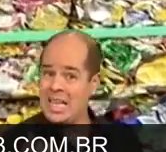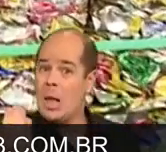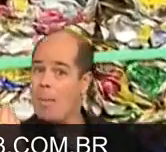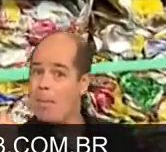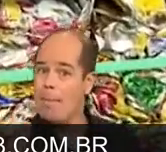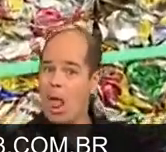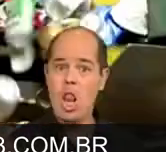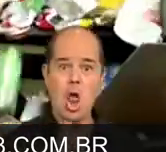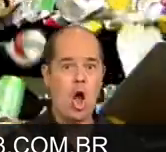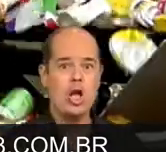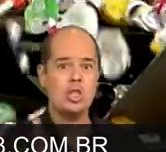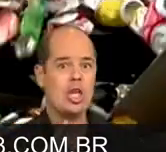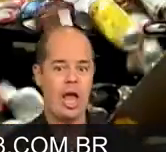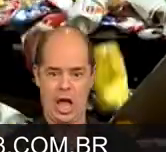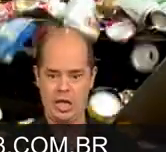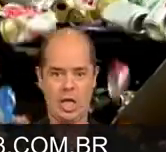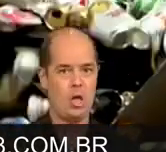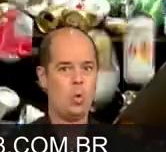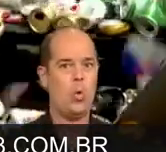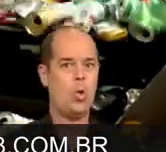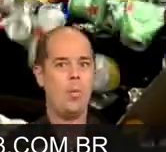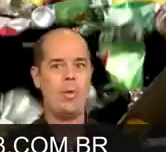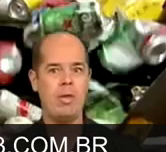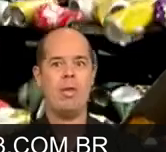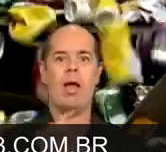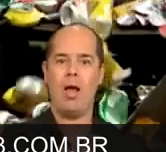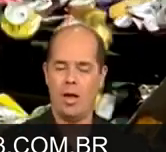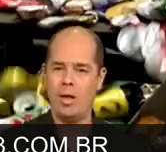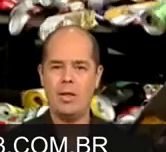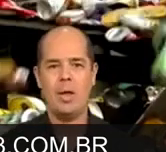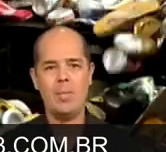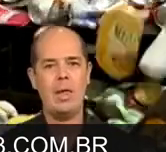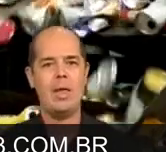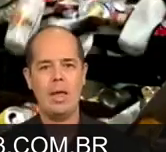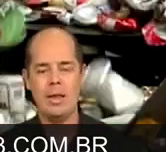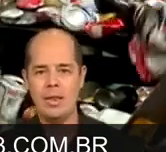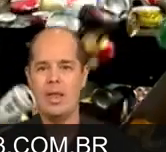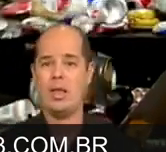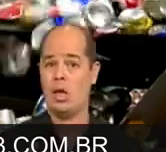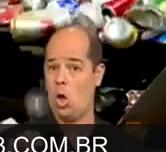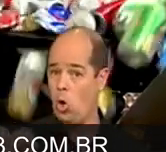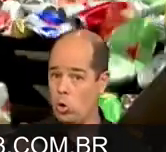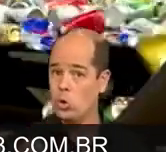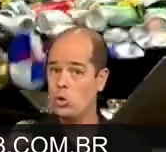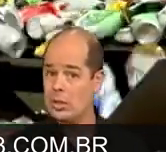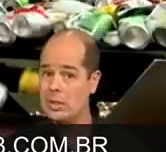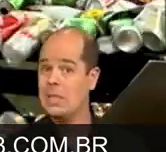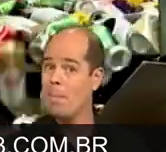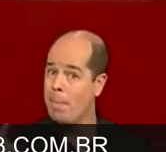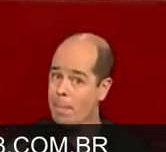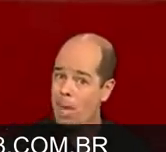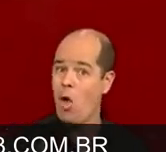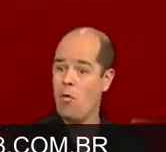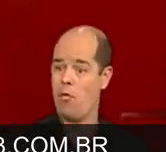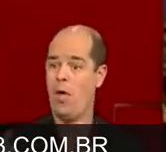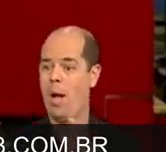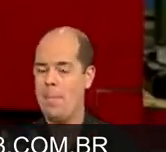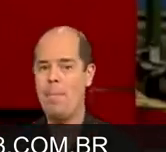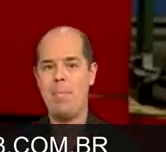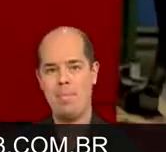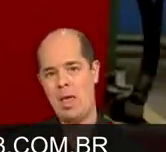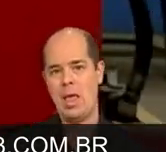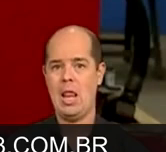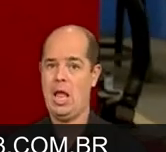de reais por ano e tem impacto na renda de cerca de 800 mil famílias em todo o país. Gilson